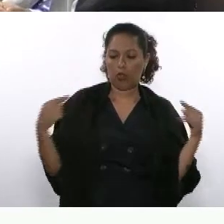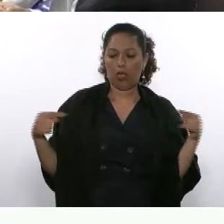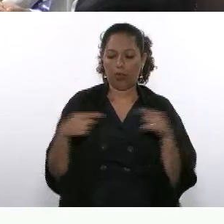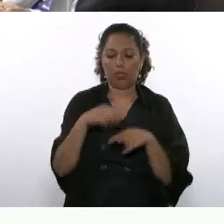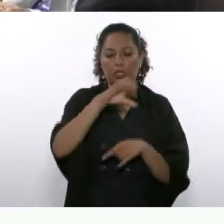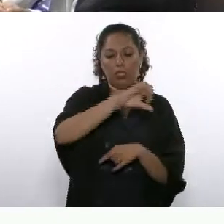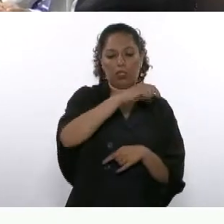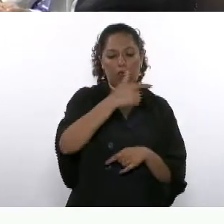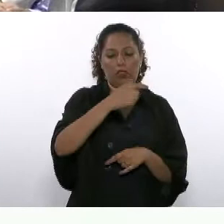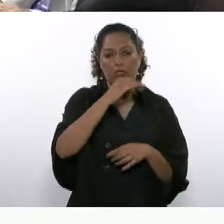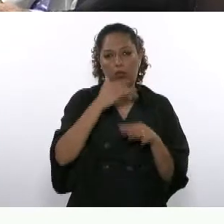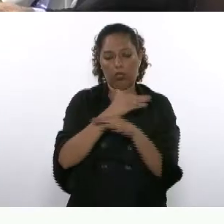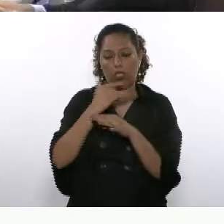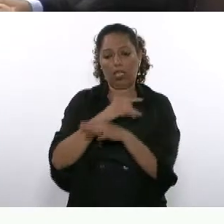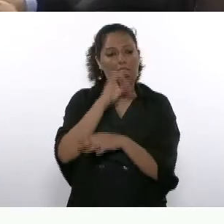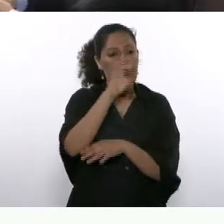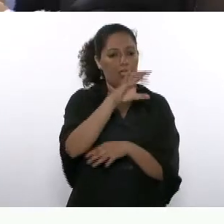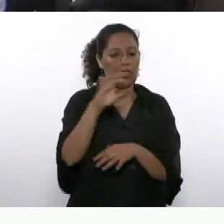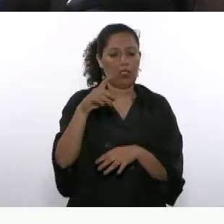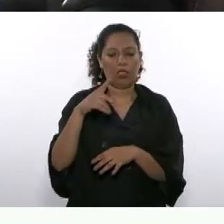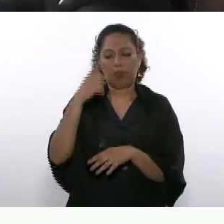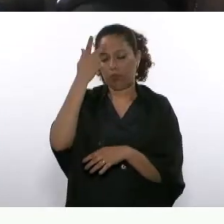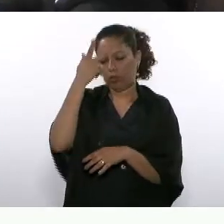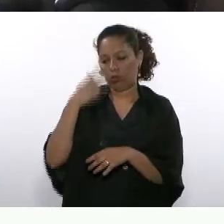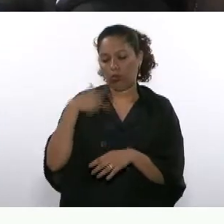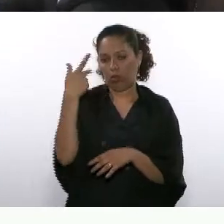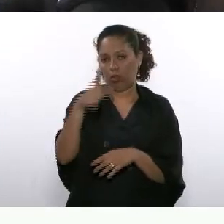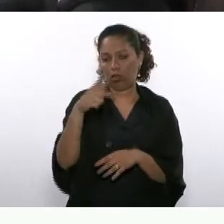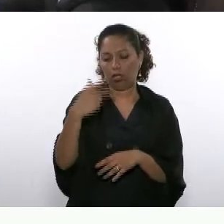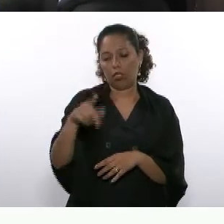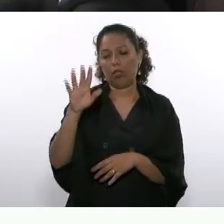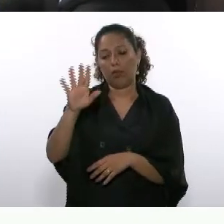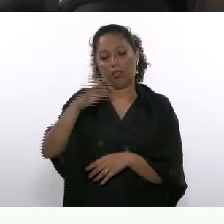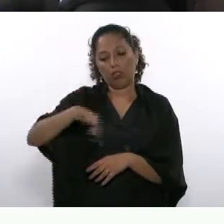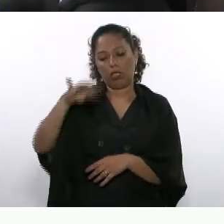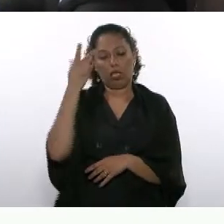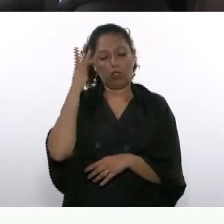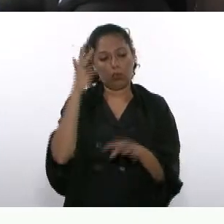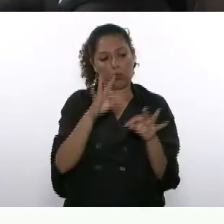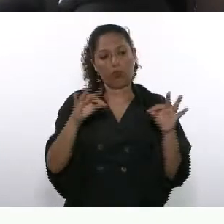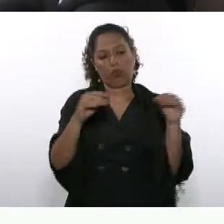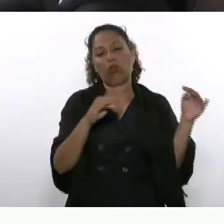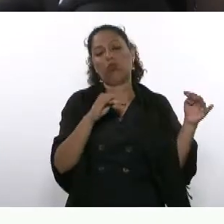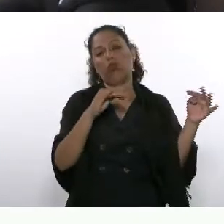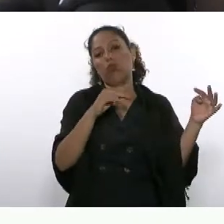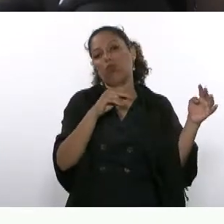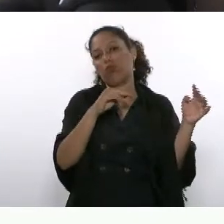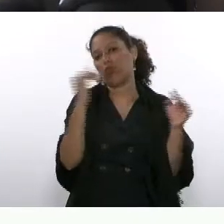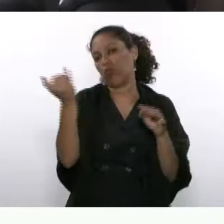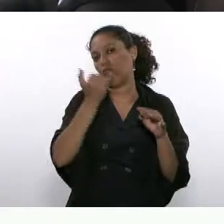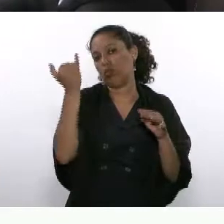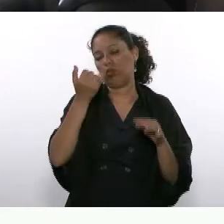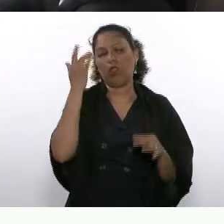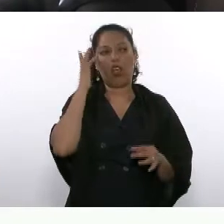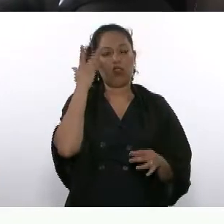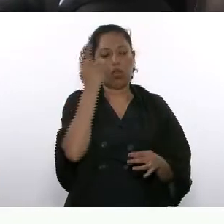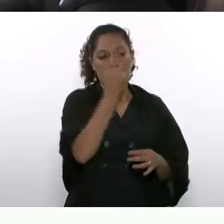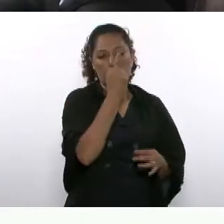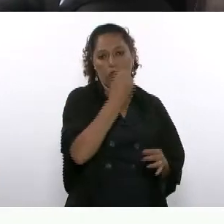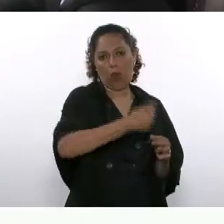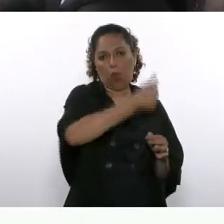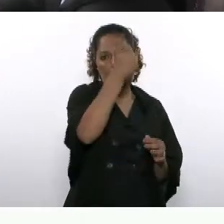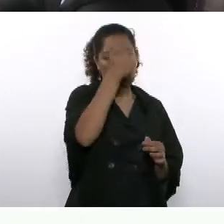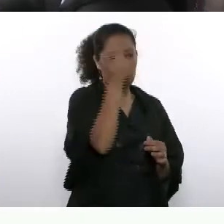92 municípios, cada um com seu potencial, mas todos para nós têm a mesma importância. A gente não pode achar que um município que tem